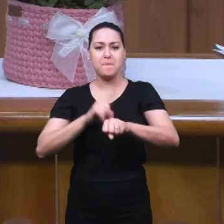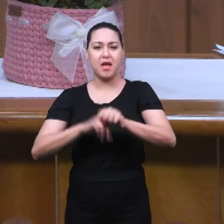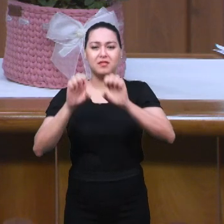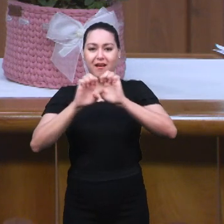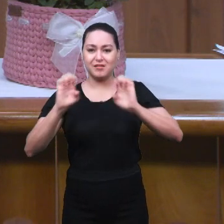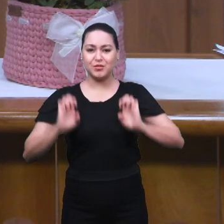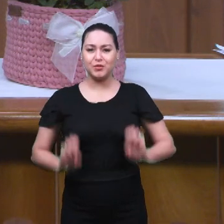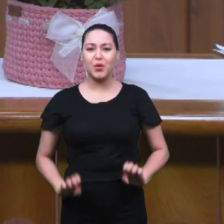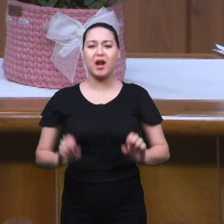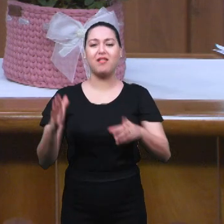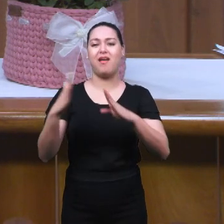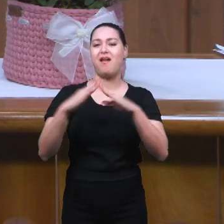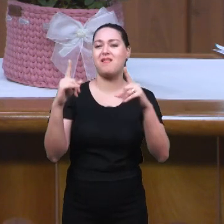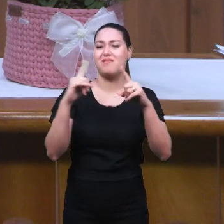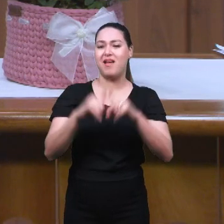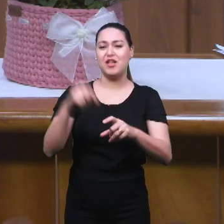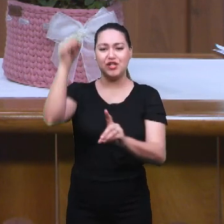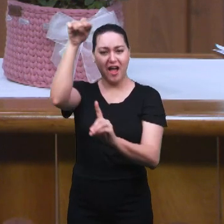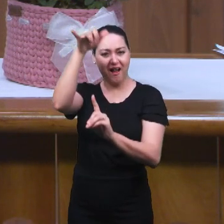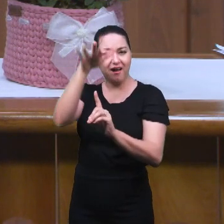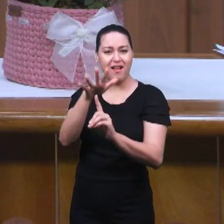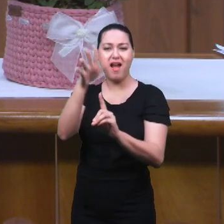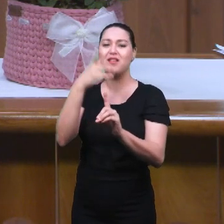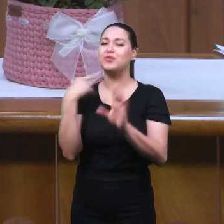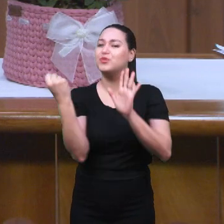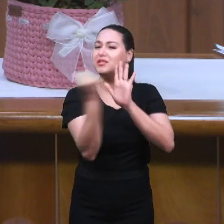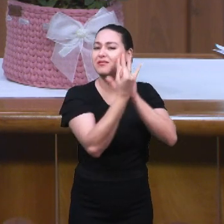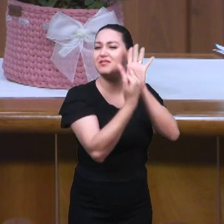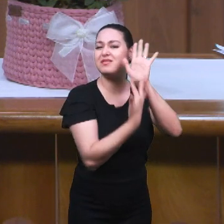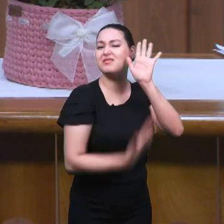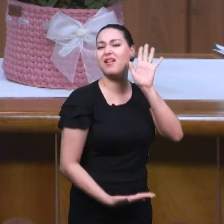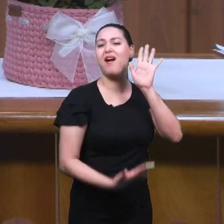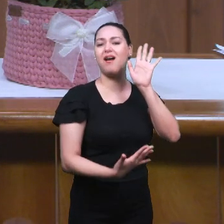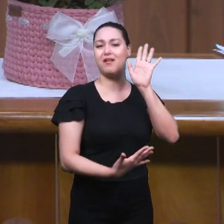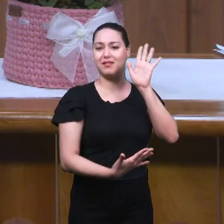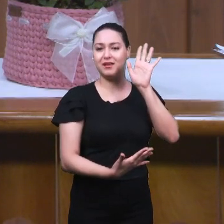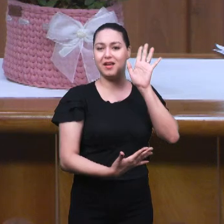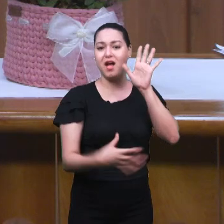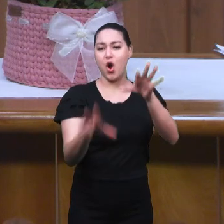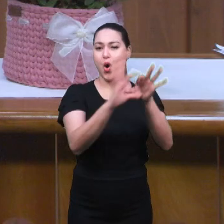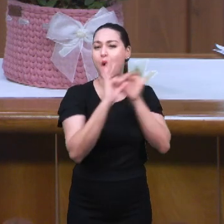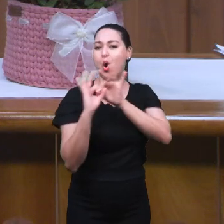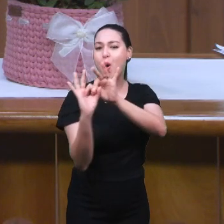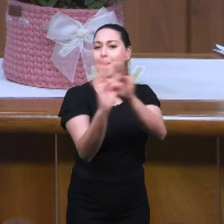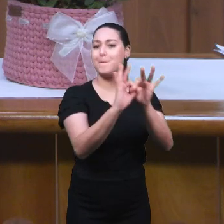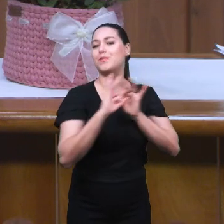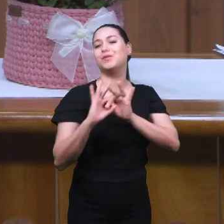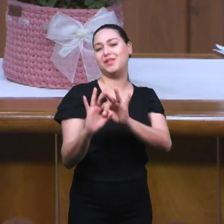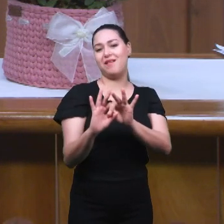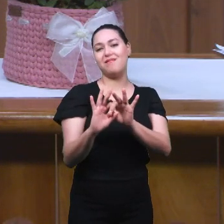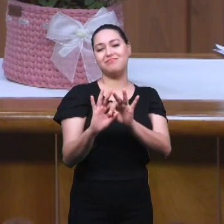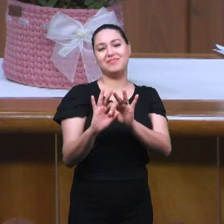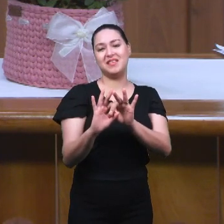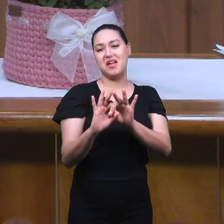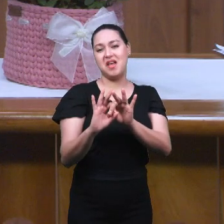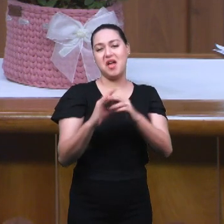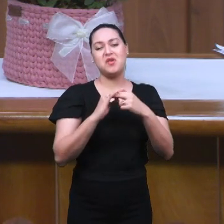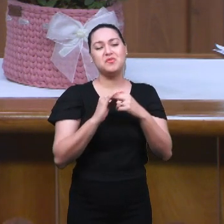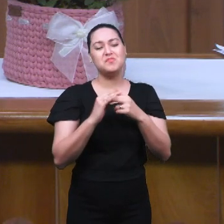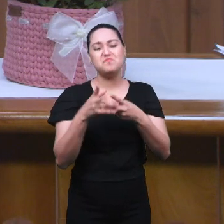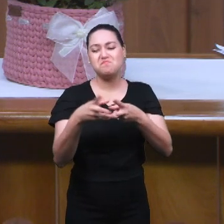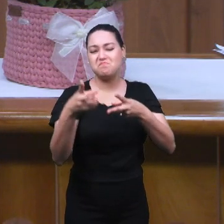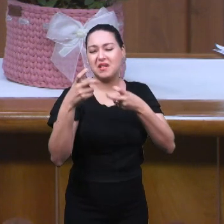a graça, sobre o sangue, sobre a comunhão. Meus irmãos, que coisa